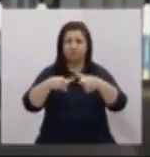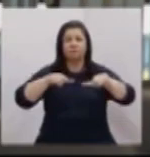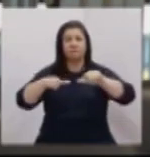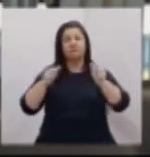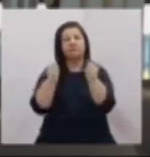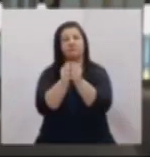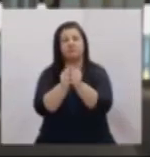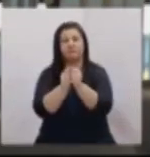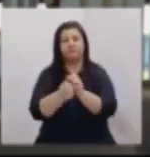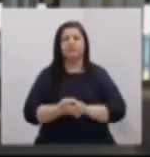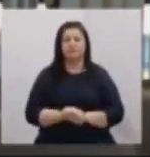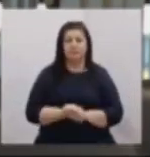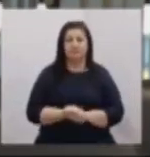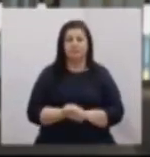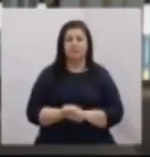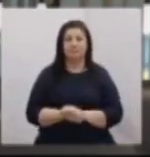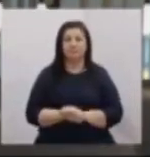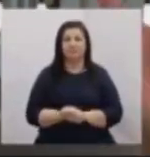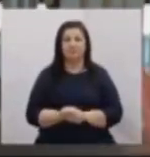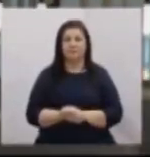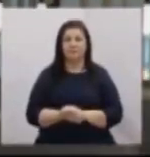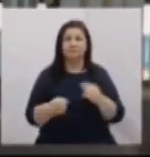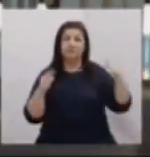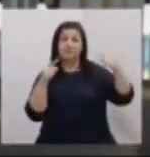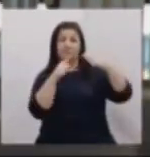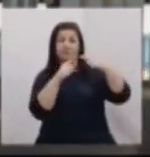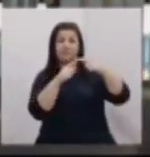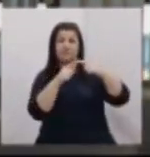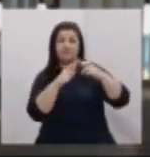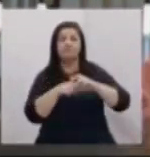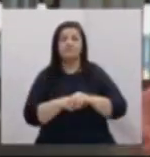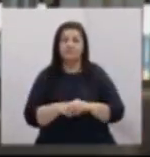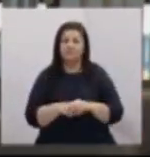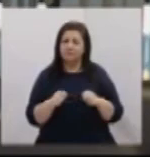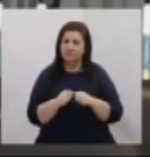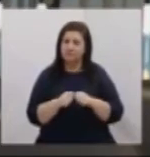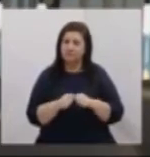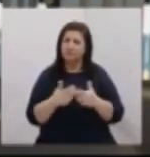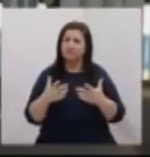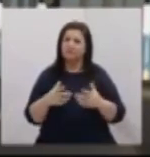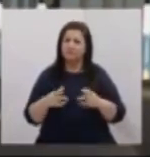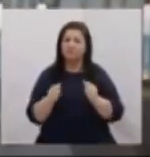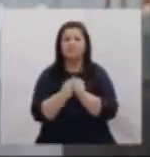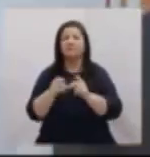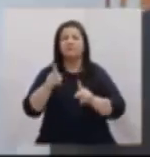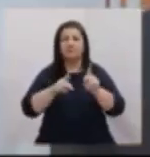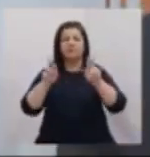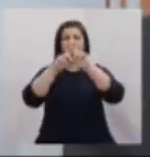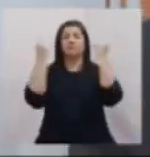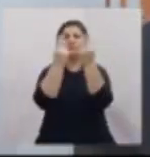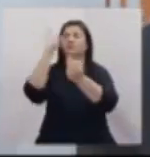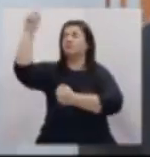rumo de uma meta que é fazer uma comunidade, fazer acontecer no meio do povo o reino de Deus, né? A